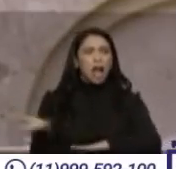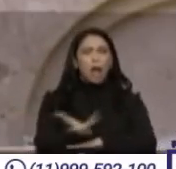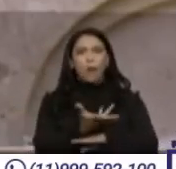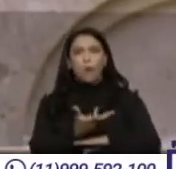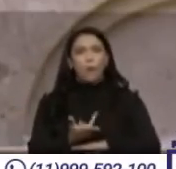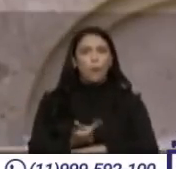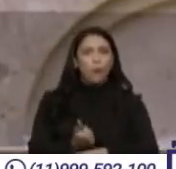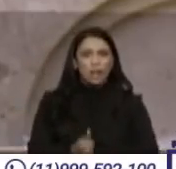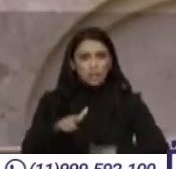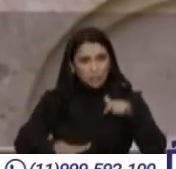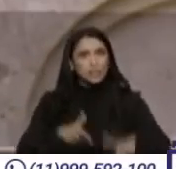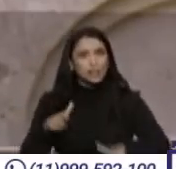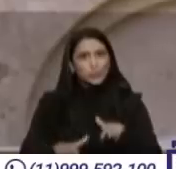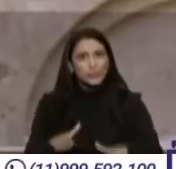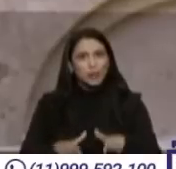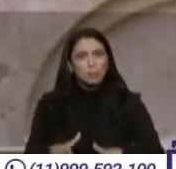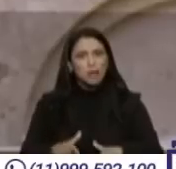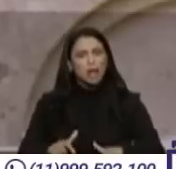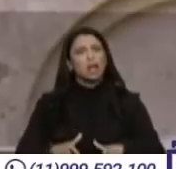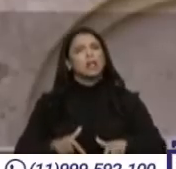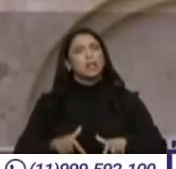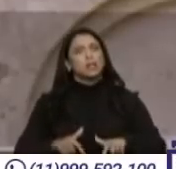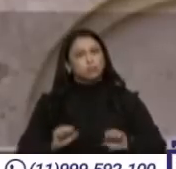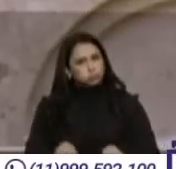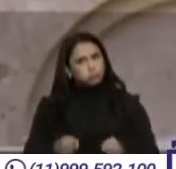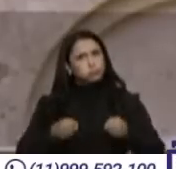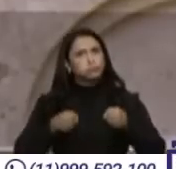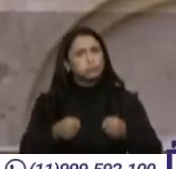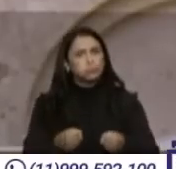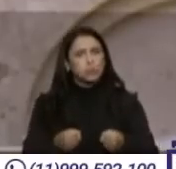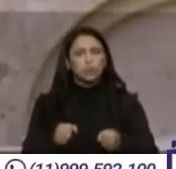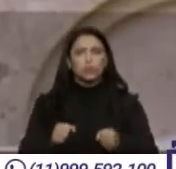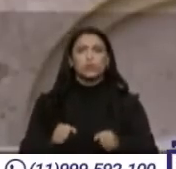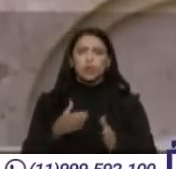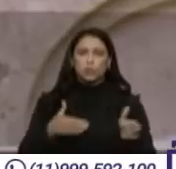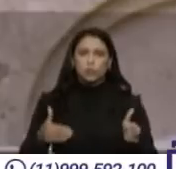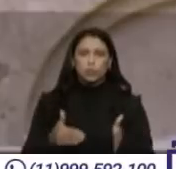qualidade do trabalho e no engajamento funcional dos